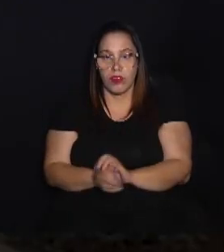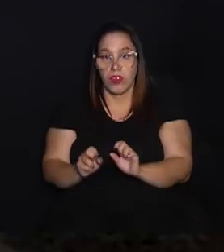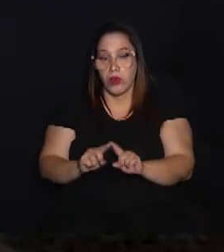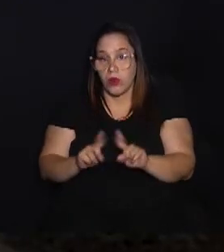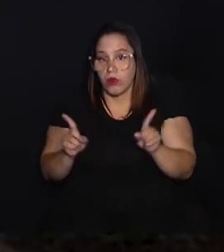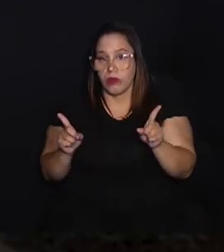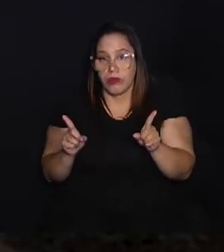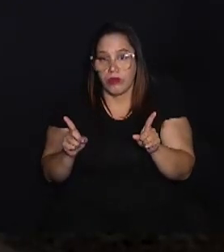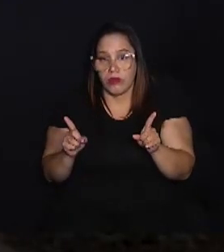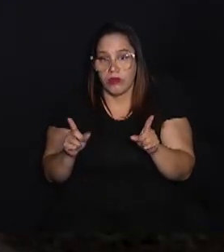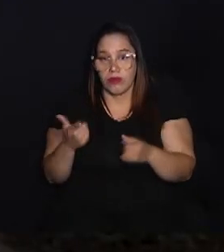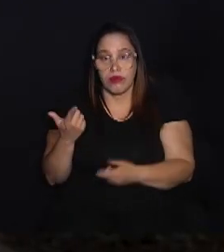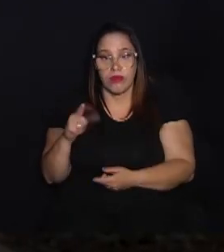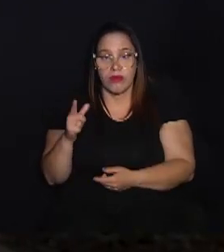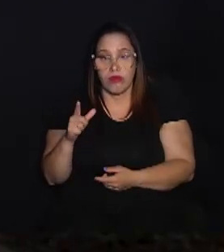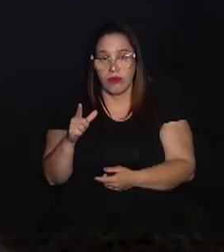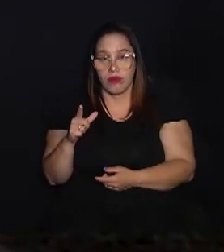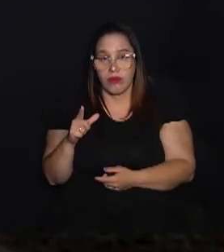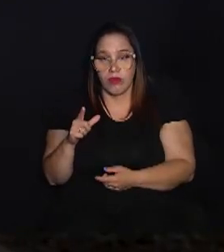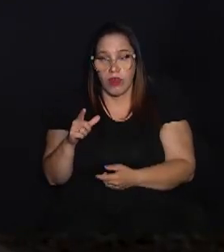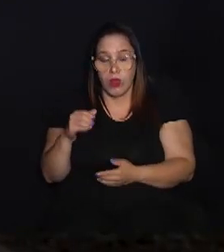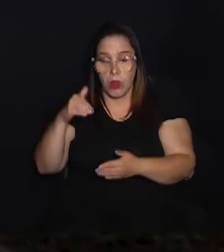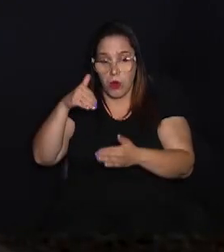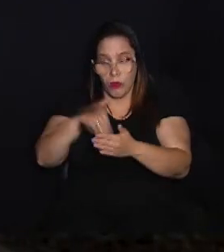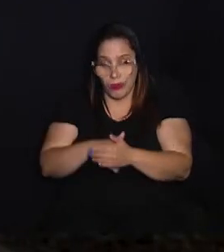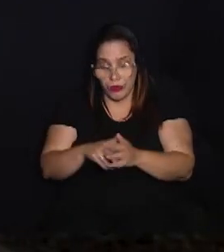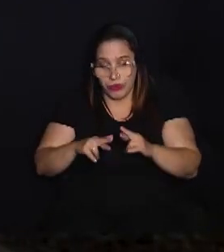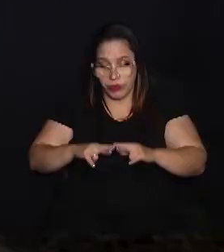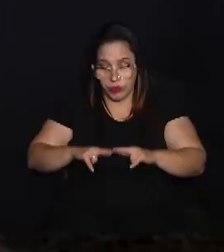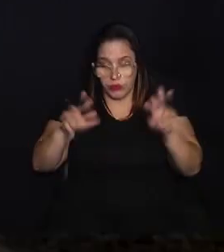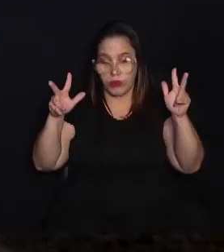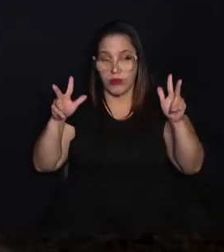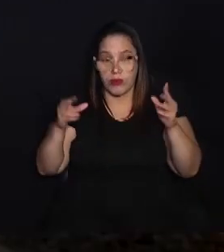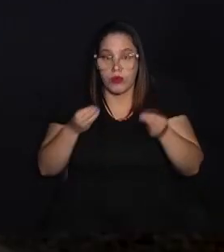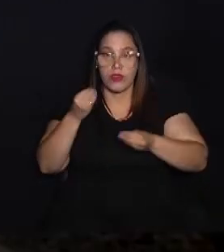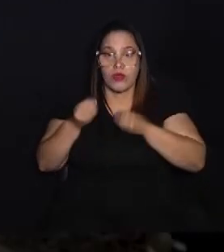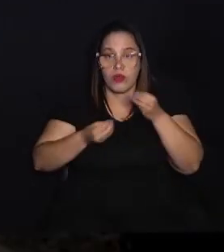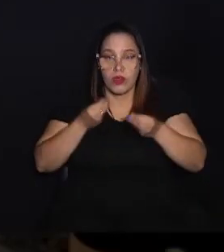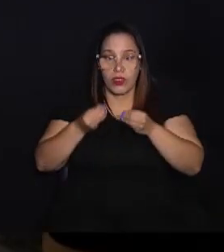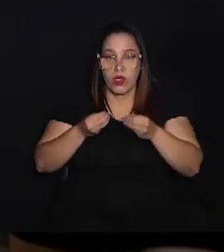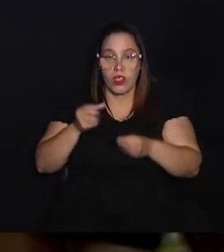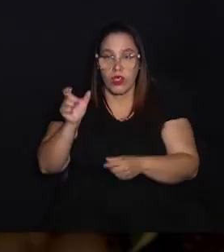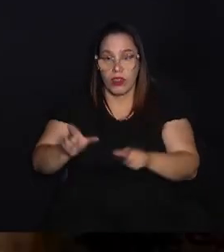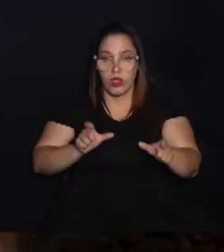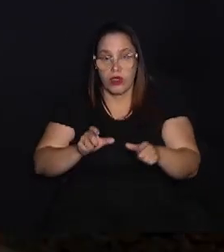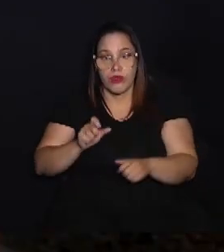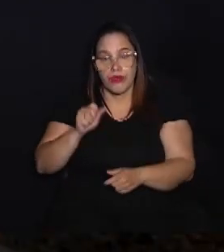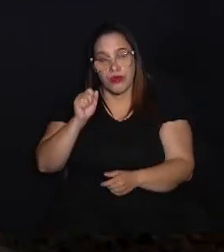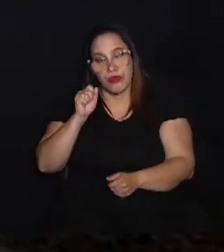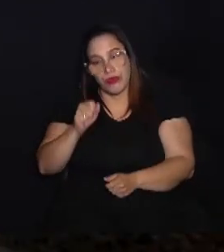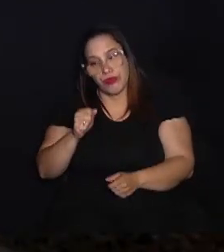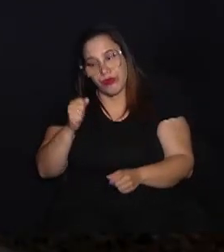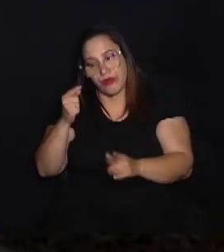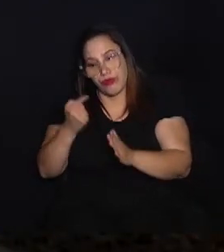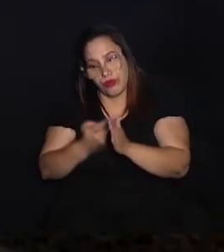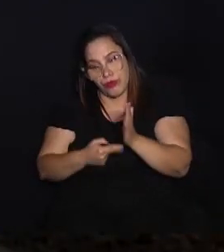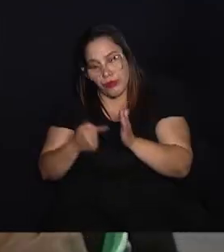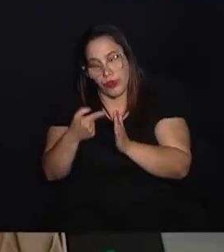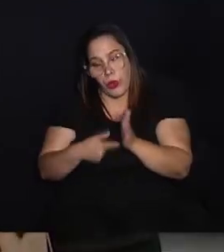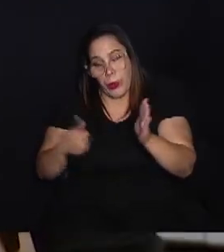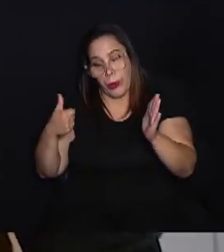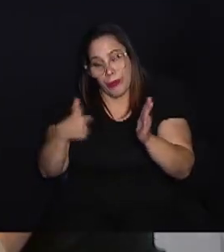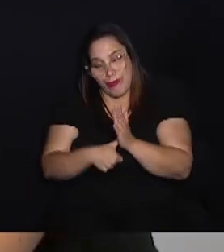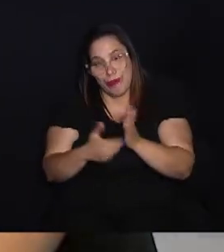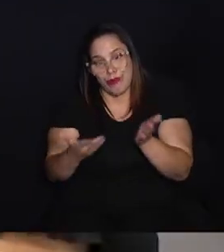seja, não tem nenhum efeito no pleito. A diferença é como cada eleitor deseja invalidar o próprio